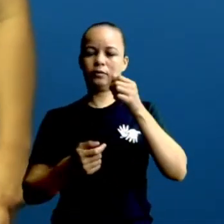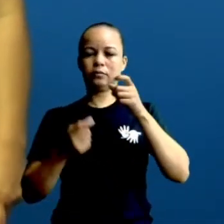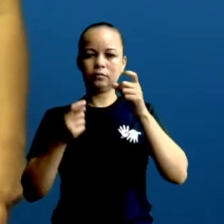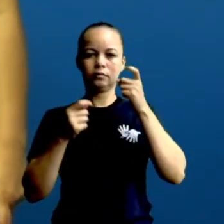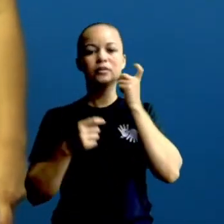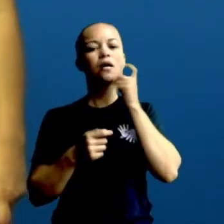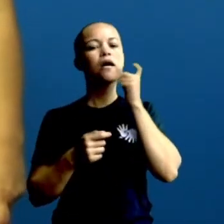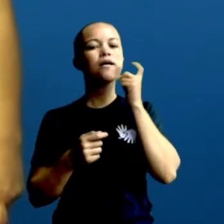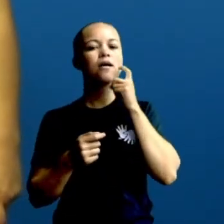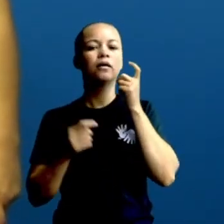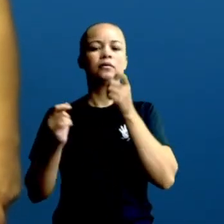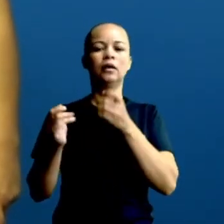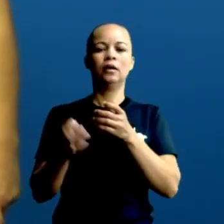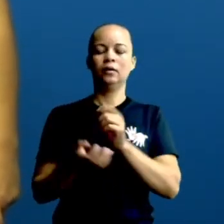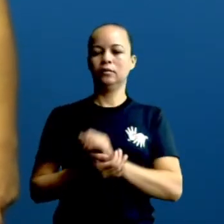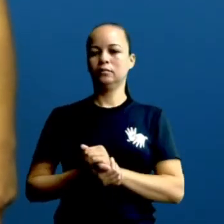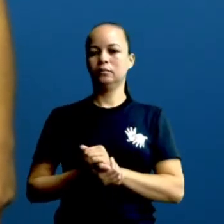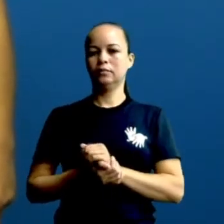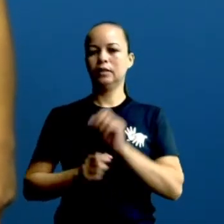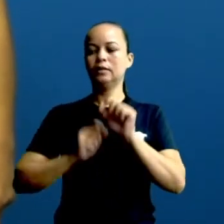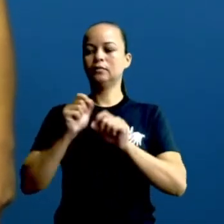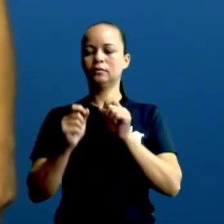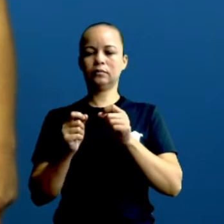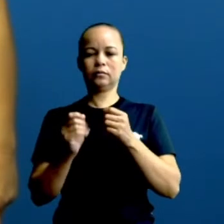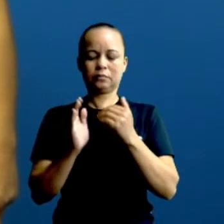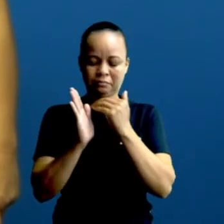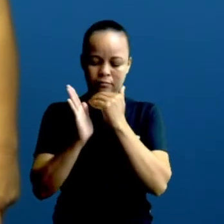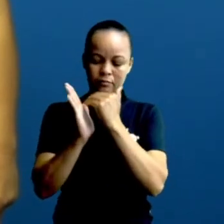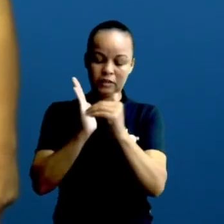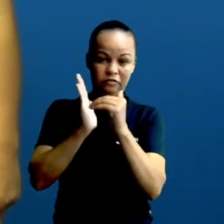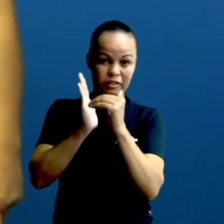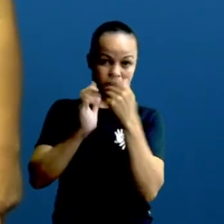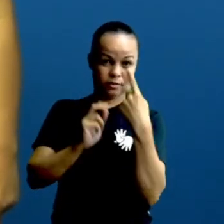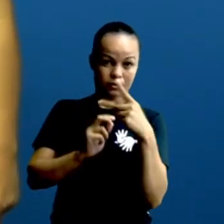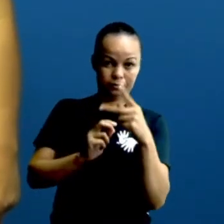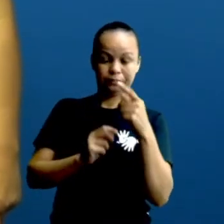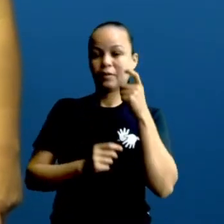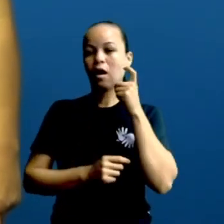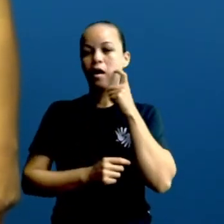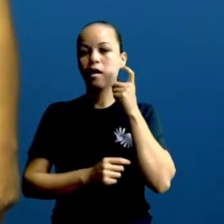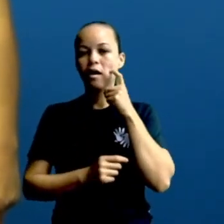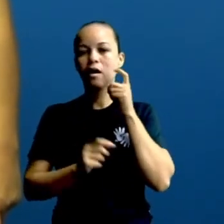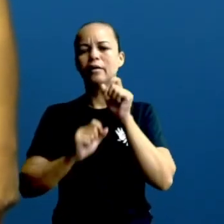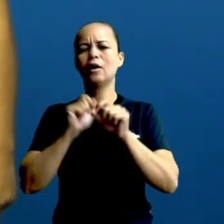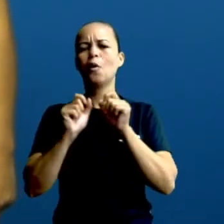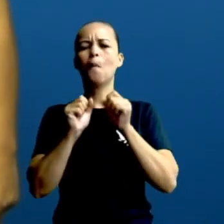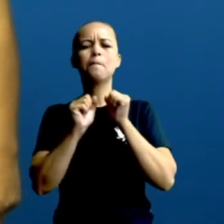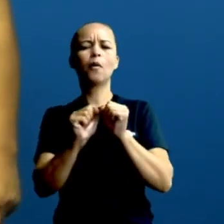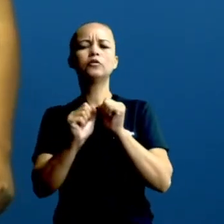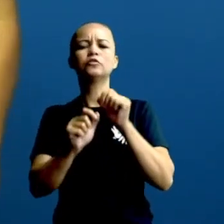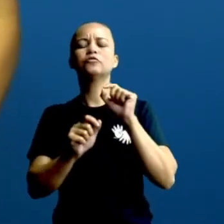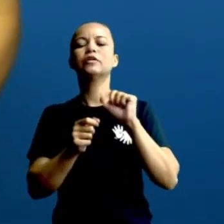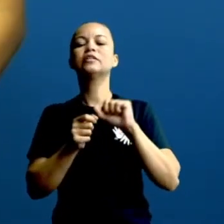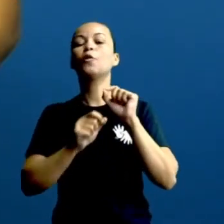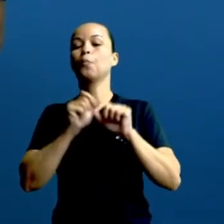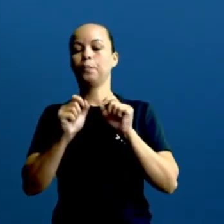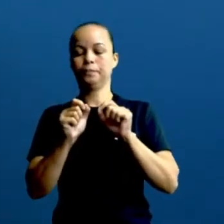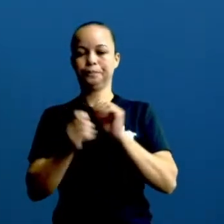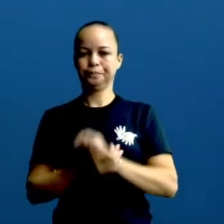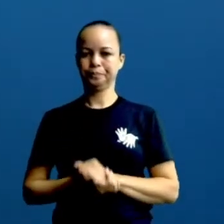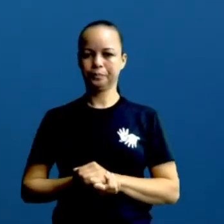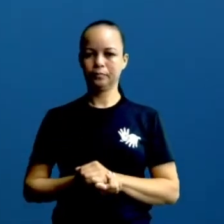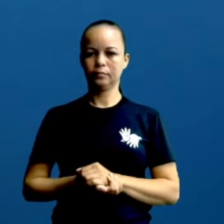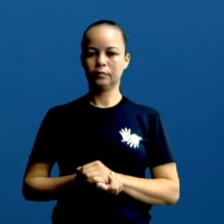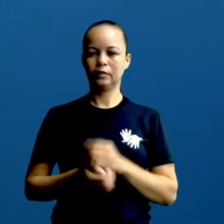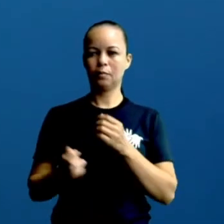certo e se eu for de pedir essas balinhas tá eu posso fazer o seguinte eu